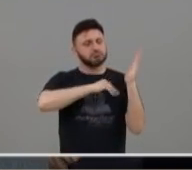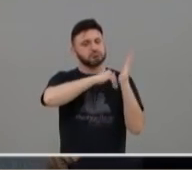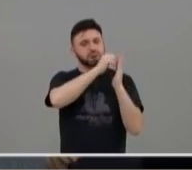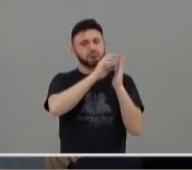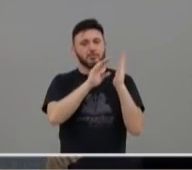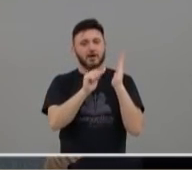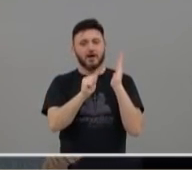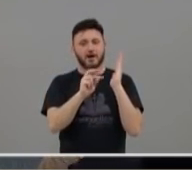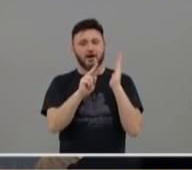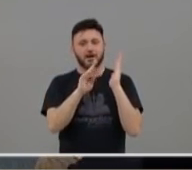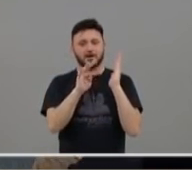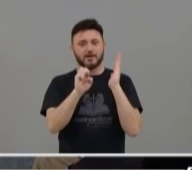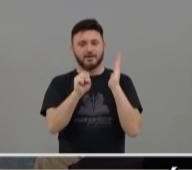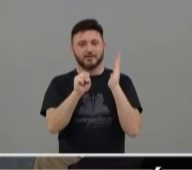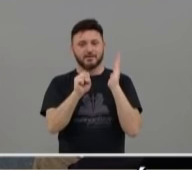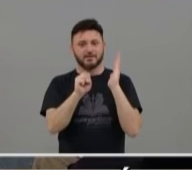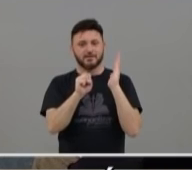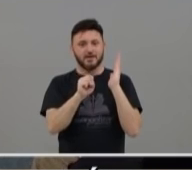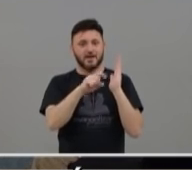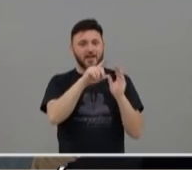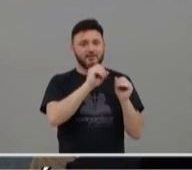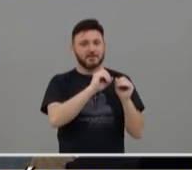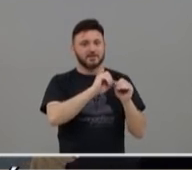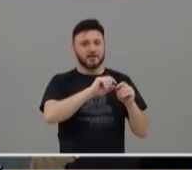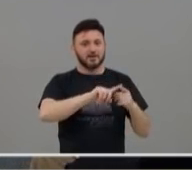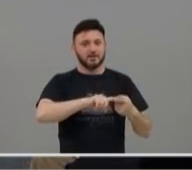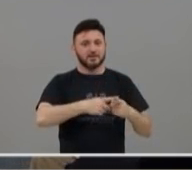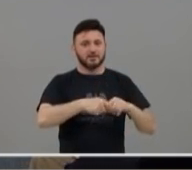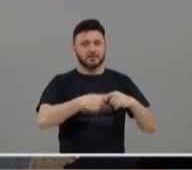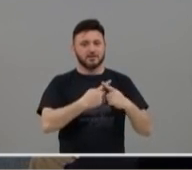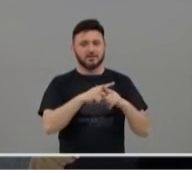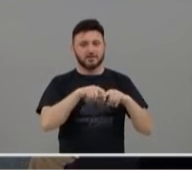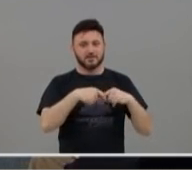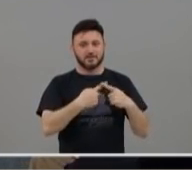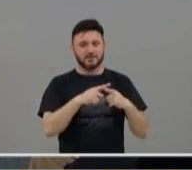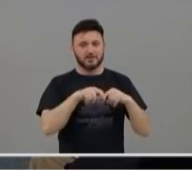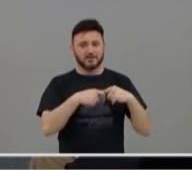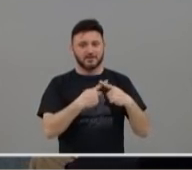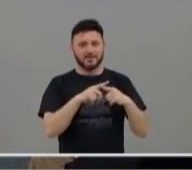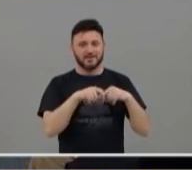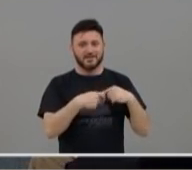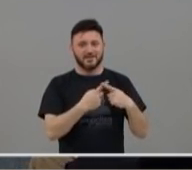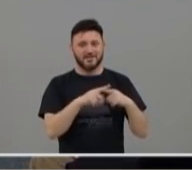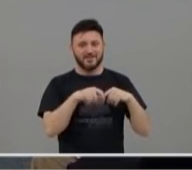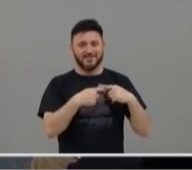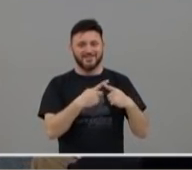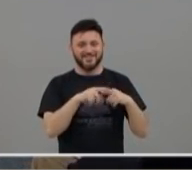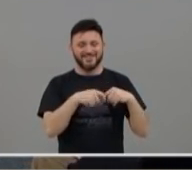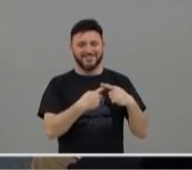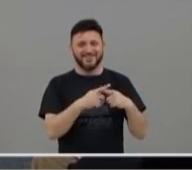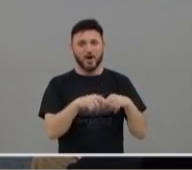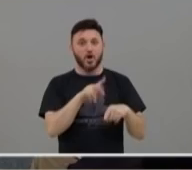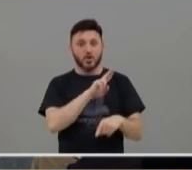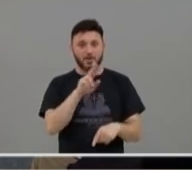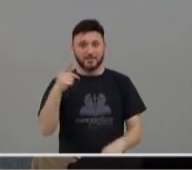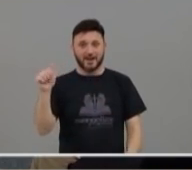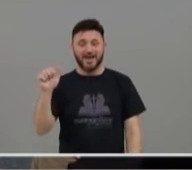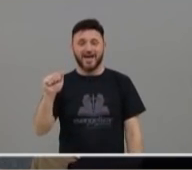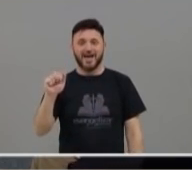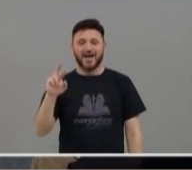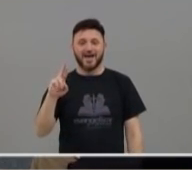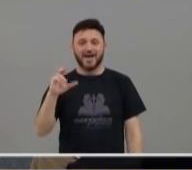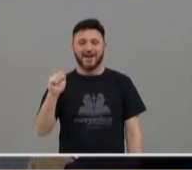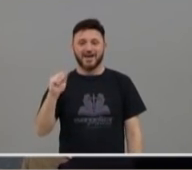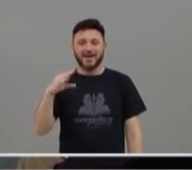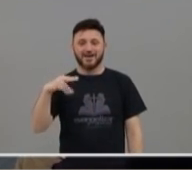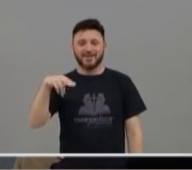maravilhosamente, era a melhor da vila, chamada Aracnes. O nome dela era Aracnes, e ela era uma